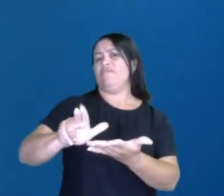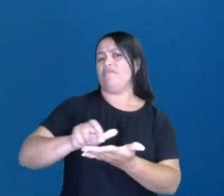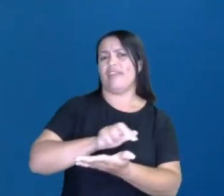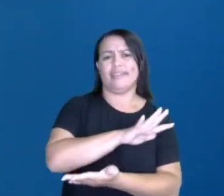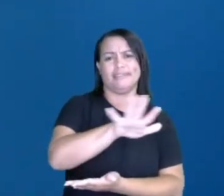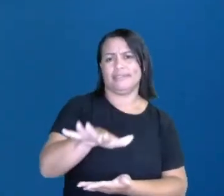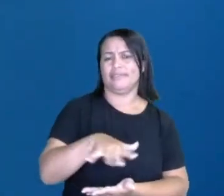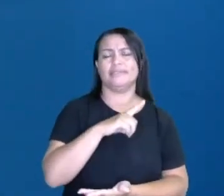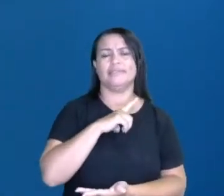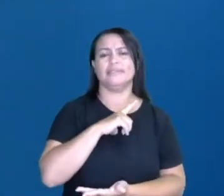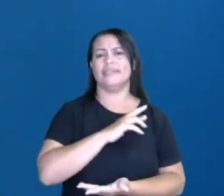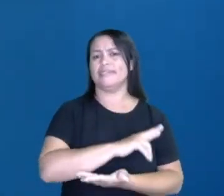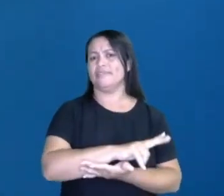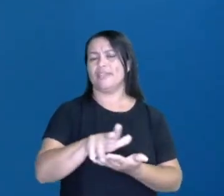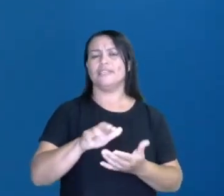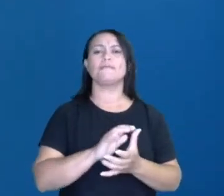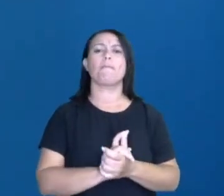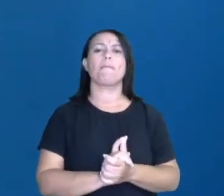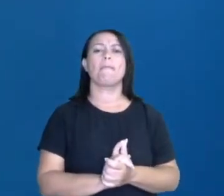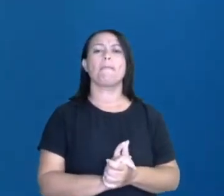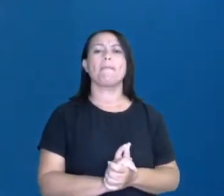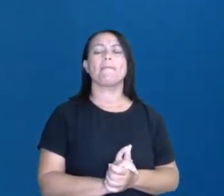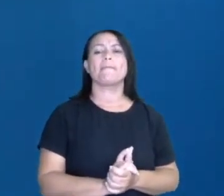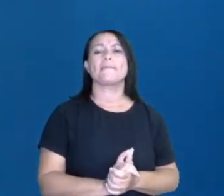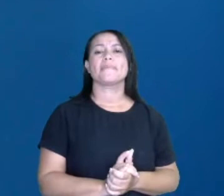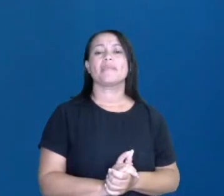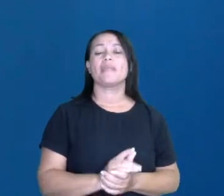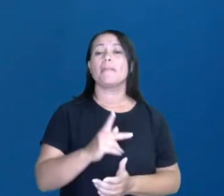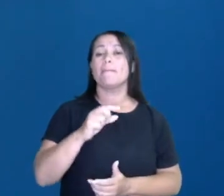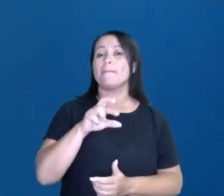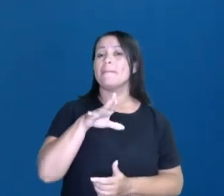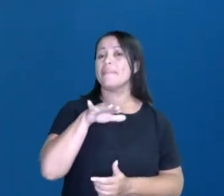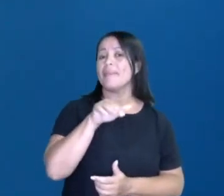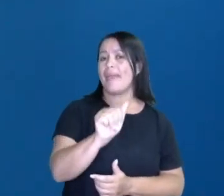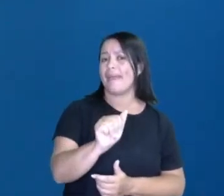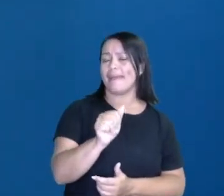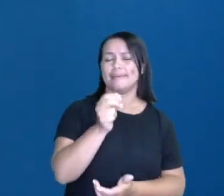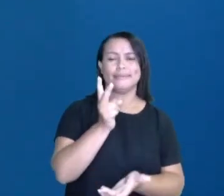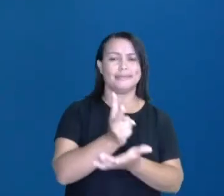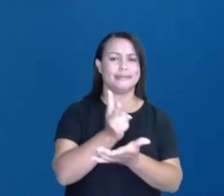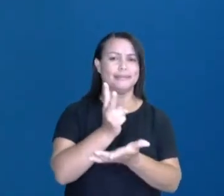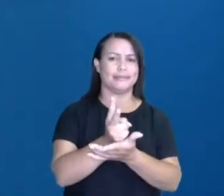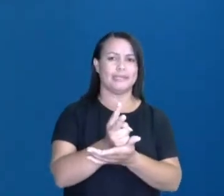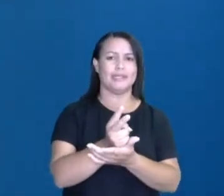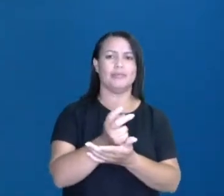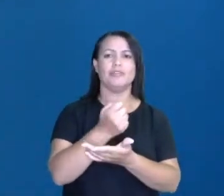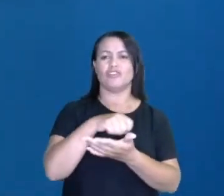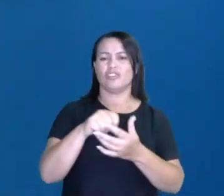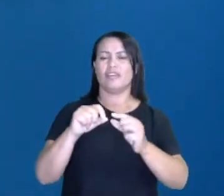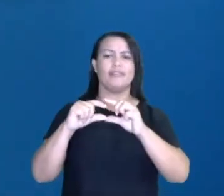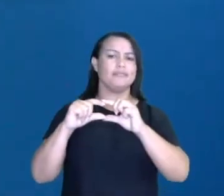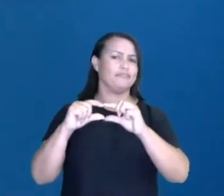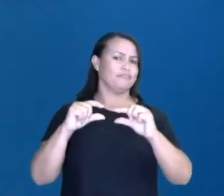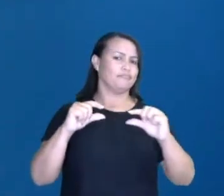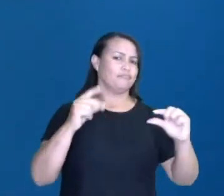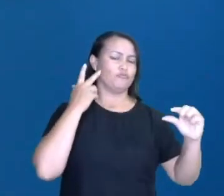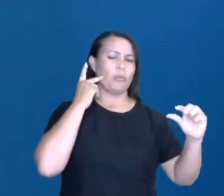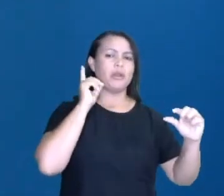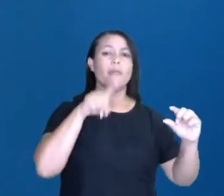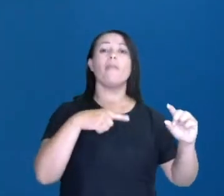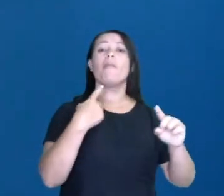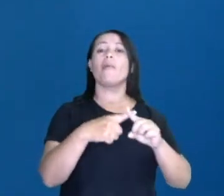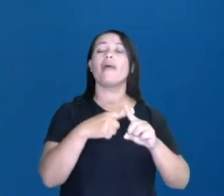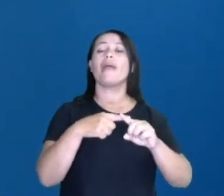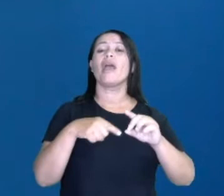geral, professor, certo? Então, praia continua se escrevendo com a letra minúscula, porque é um